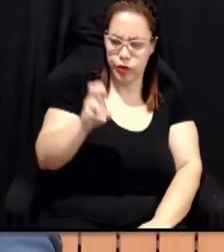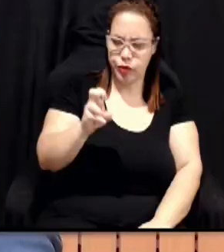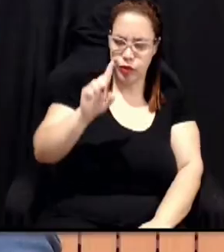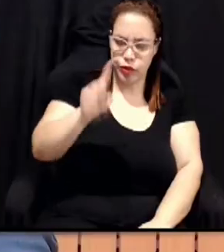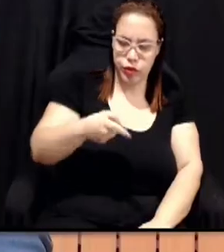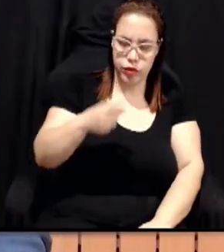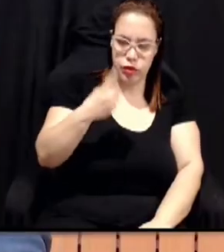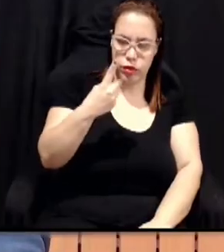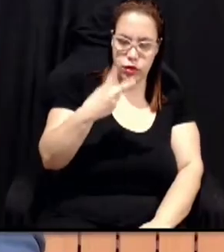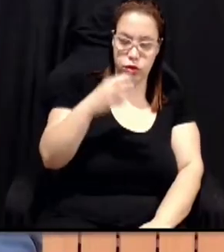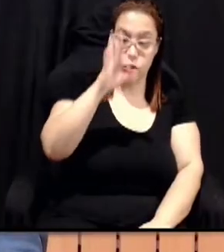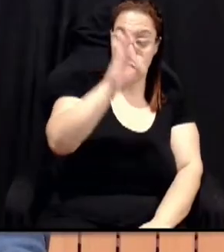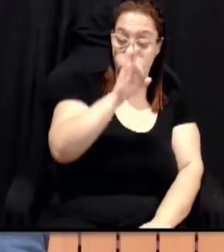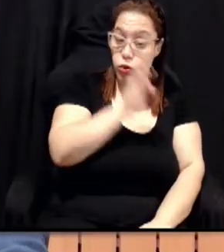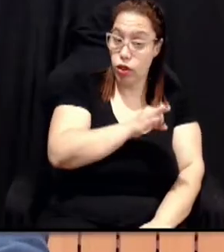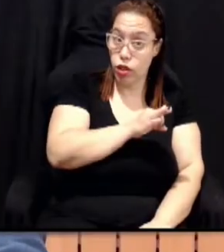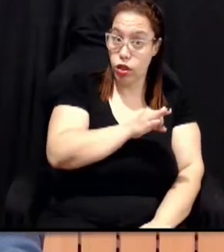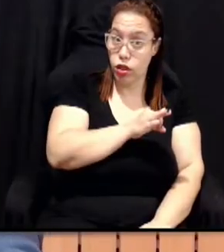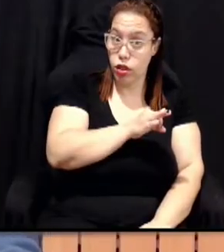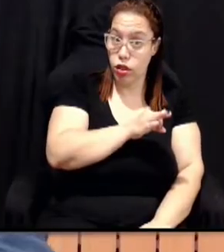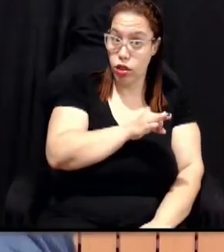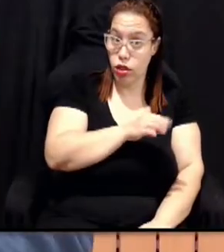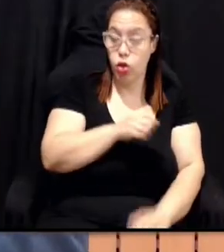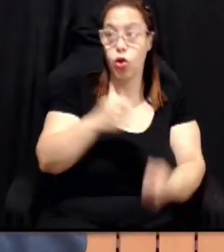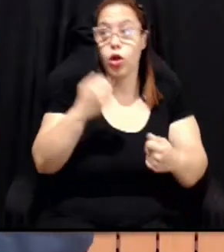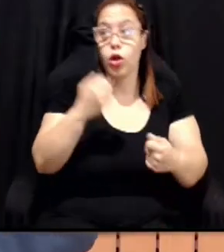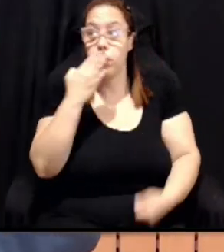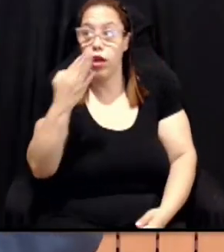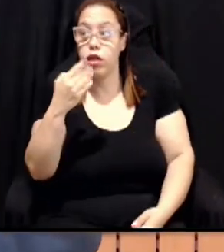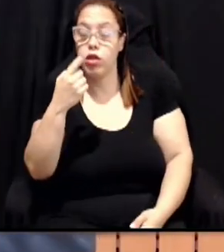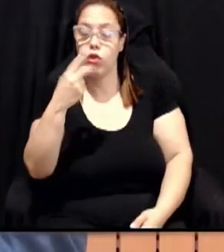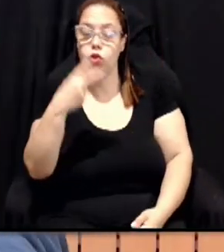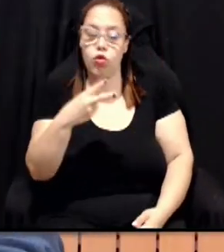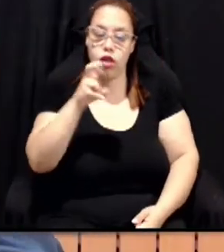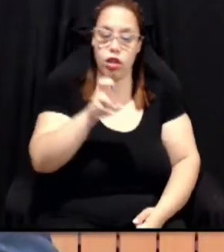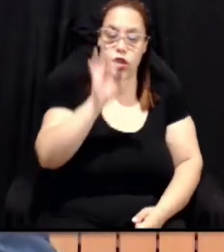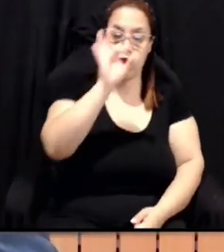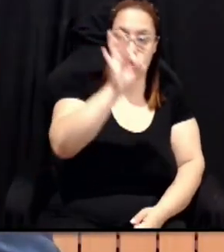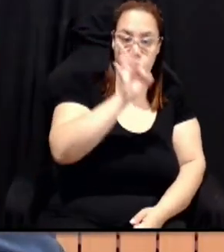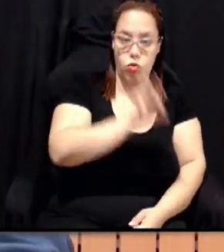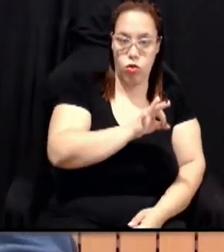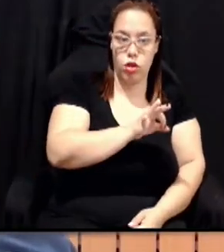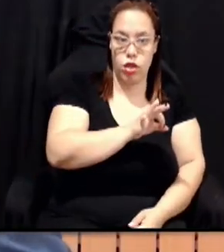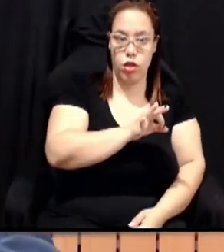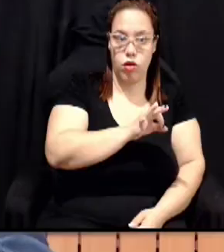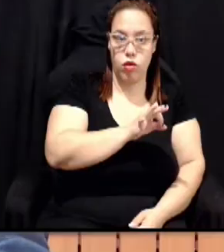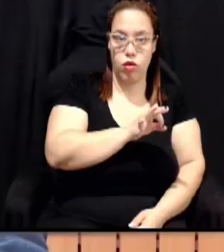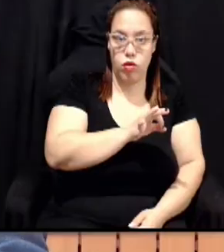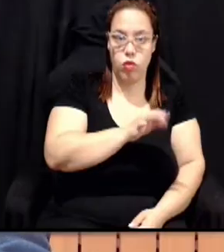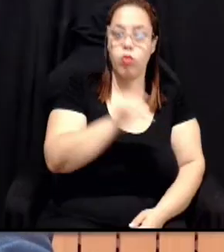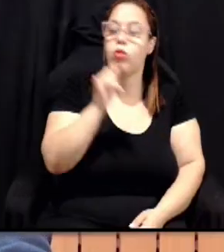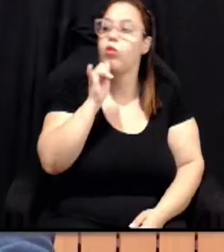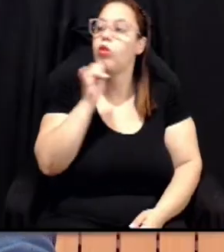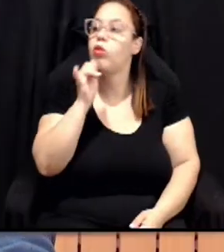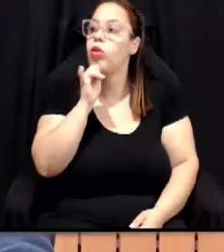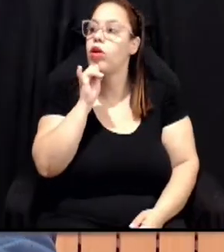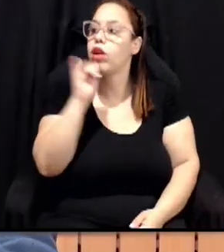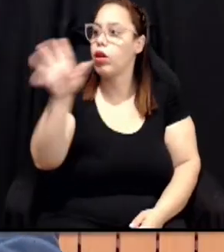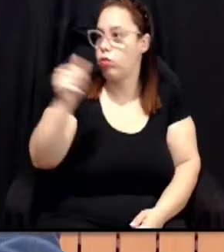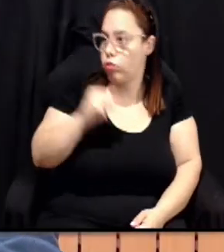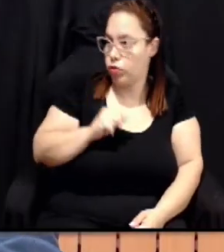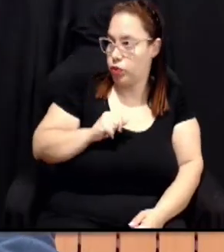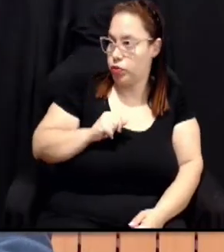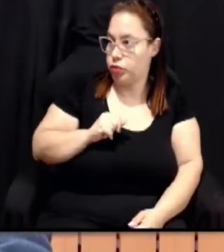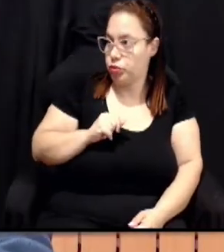25,12%, aquilo que é exigido é 25%. Por exemplo, temos aqui, o